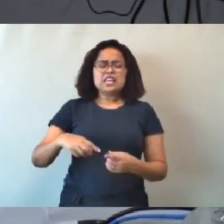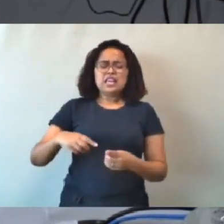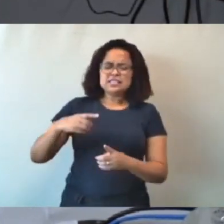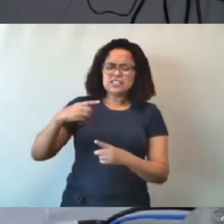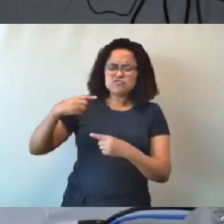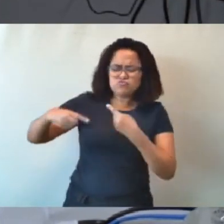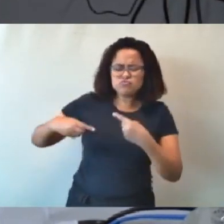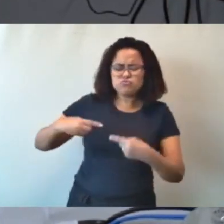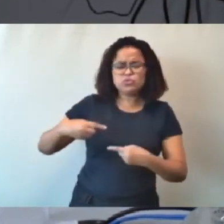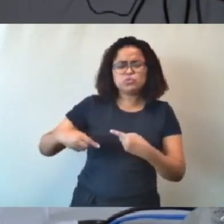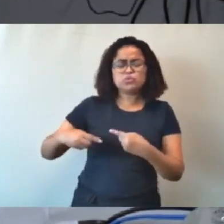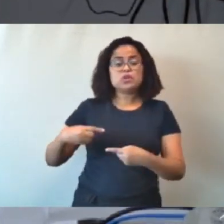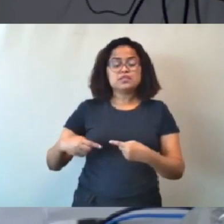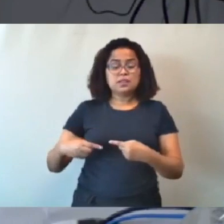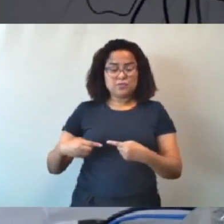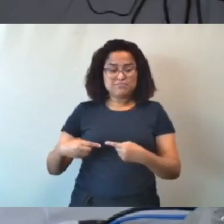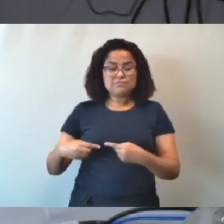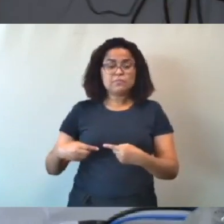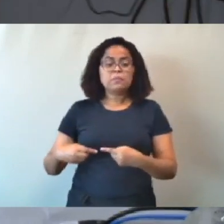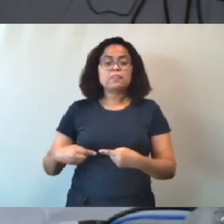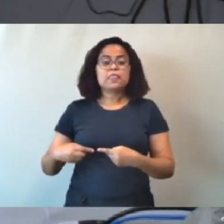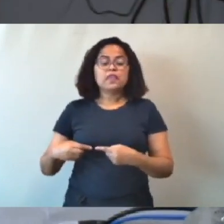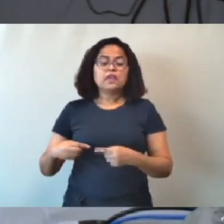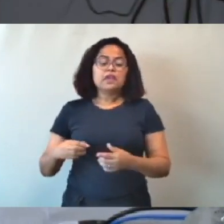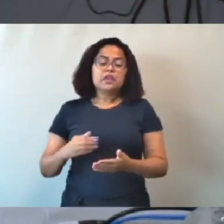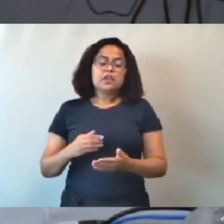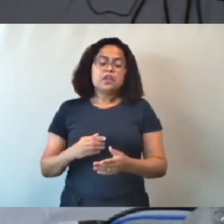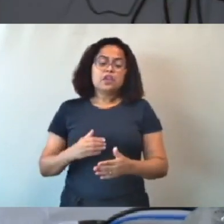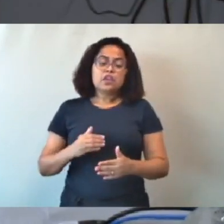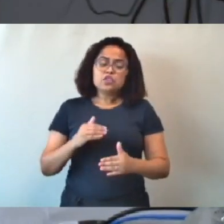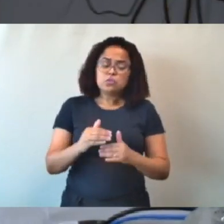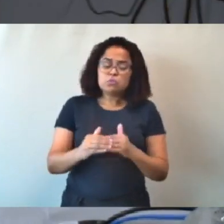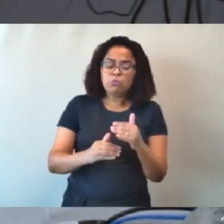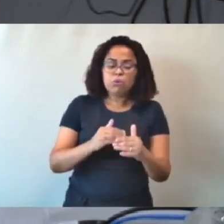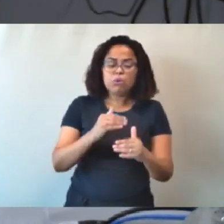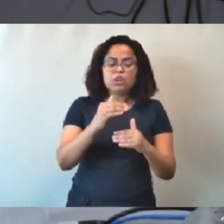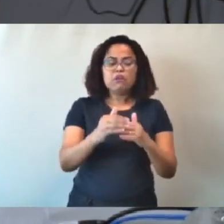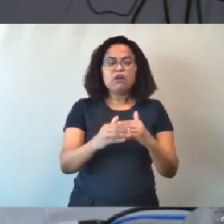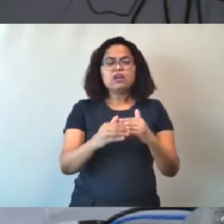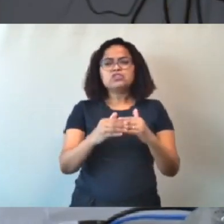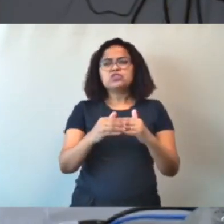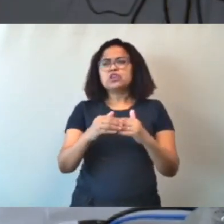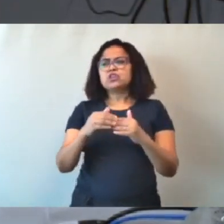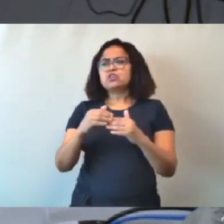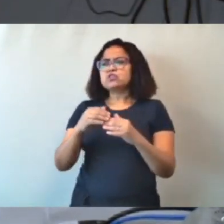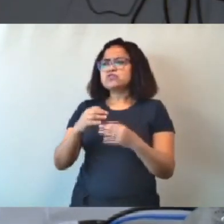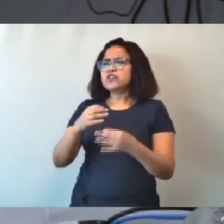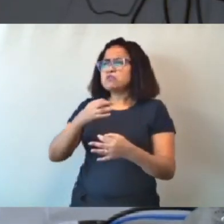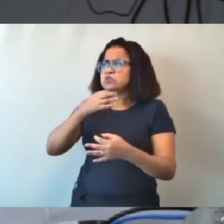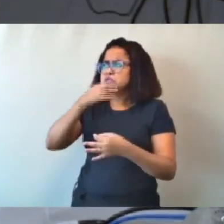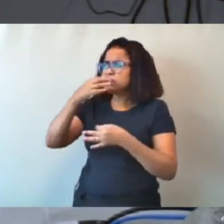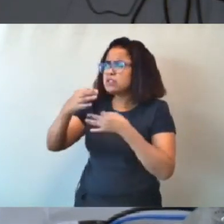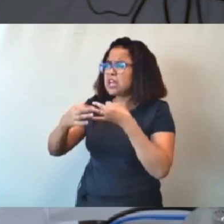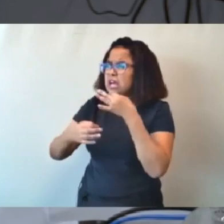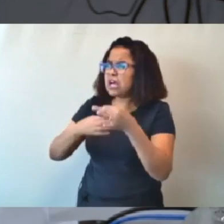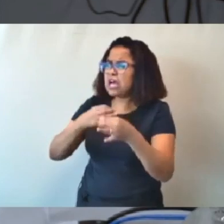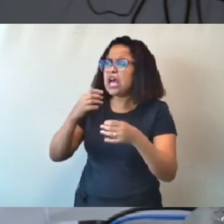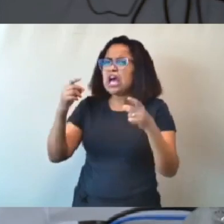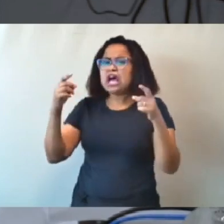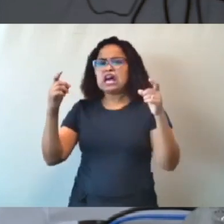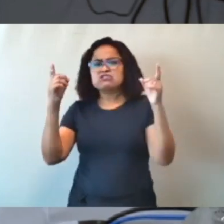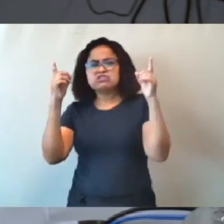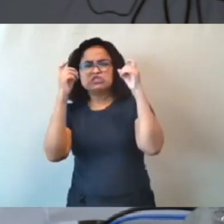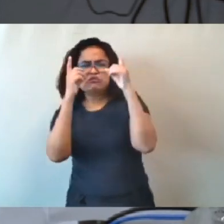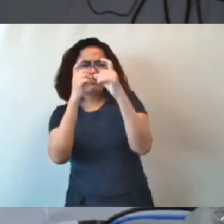durante a discussão, vamos relatar as dificuldades vividas pelos comerciantes, relatar as